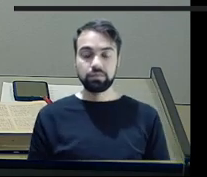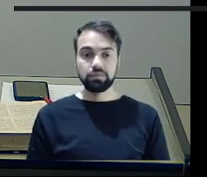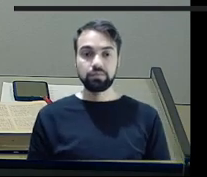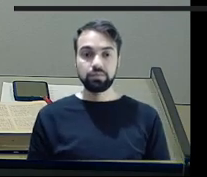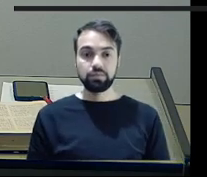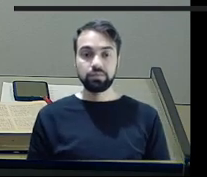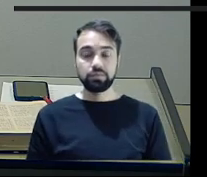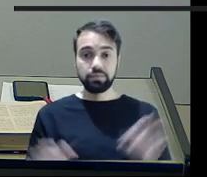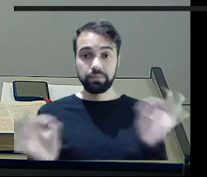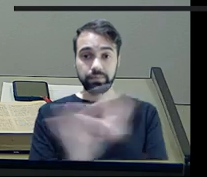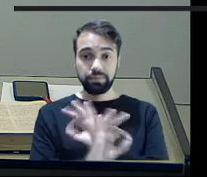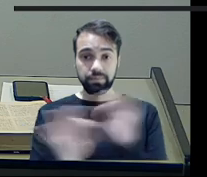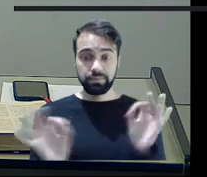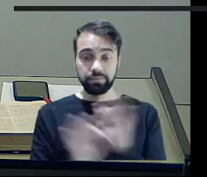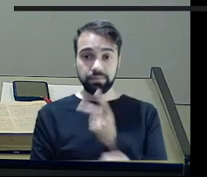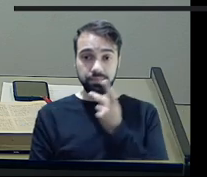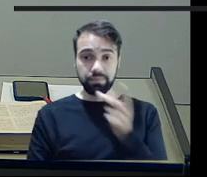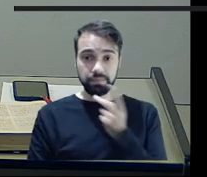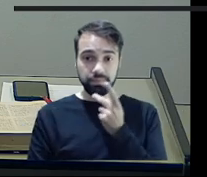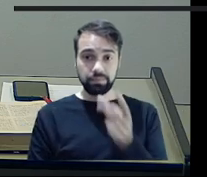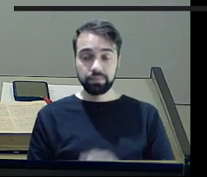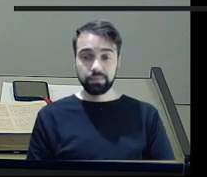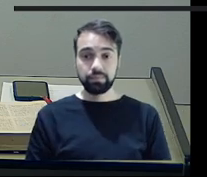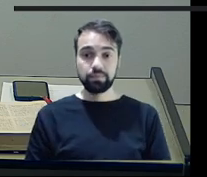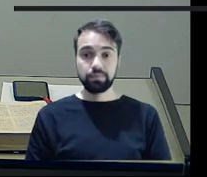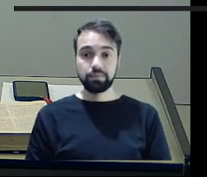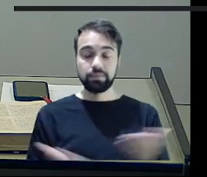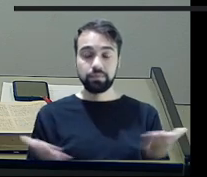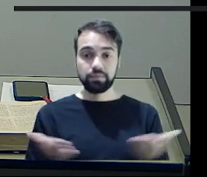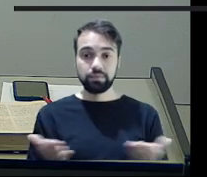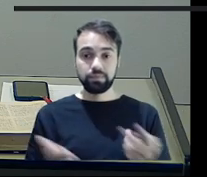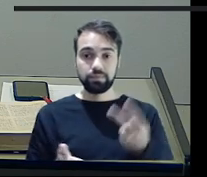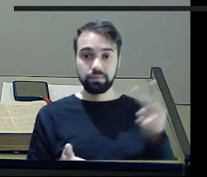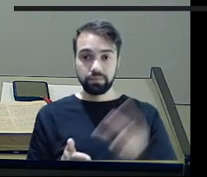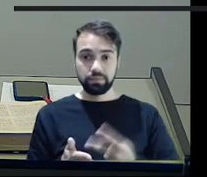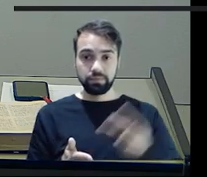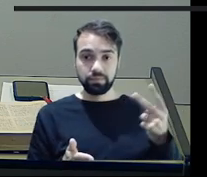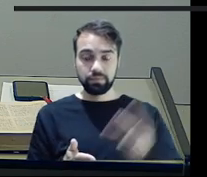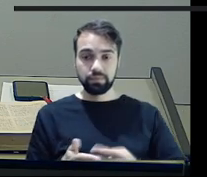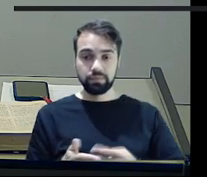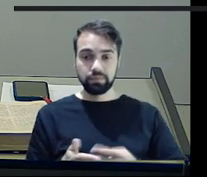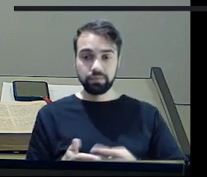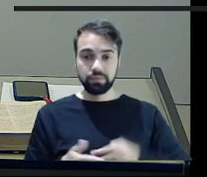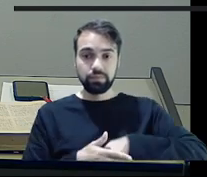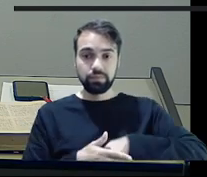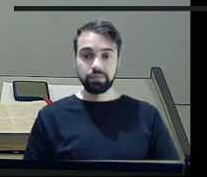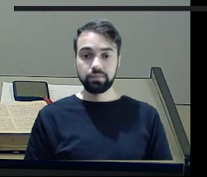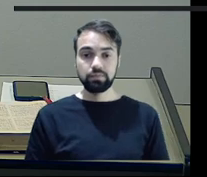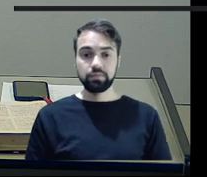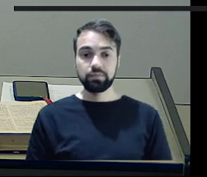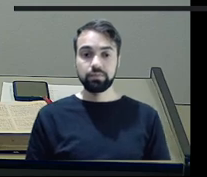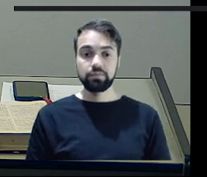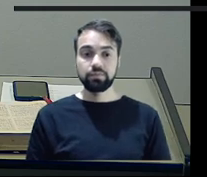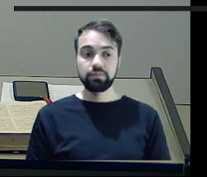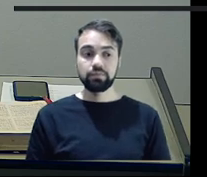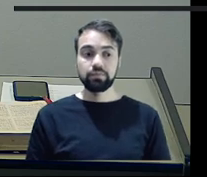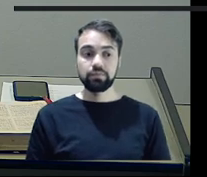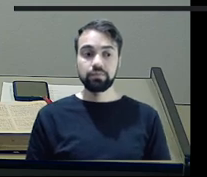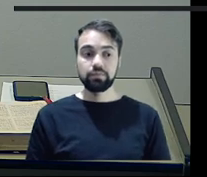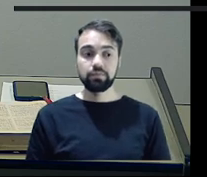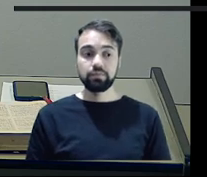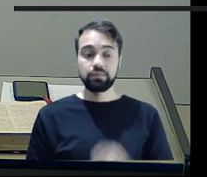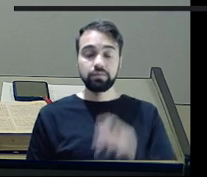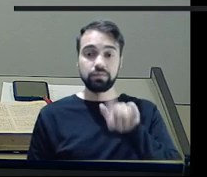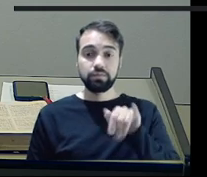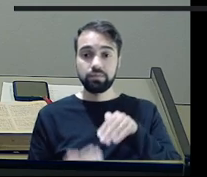Ninguém mais querendo fazer o uso da palavra, coloco em segunda votação. Está em segunda votação. Os que forem a